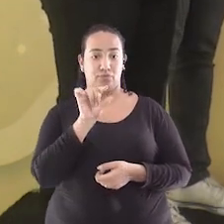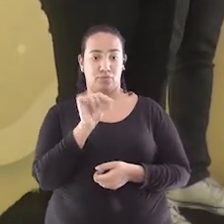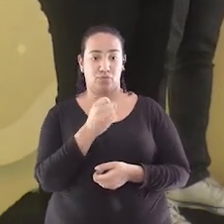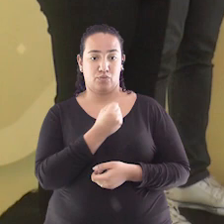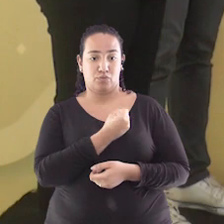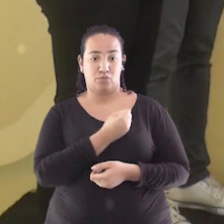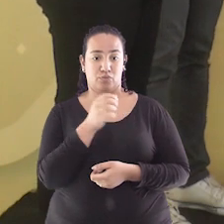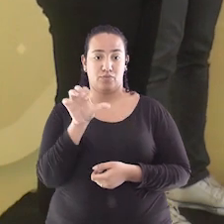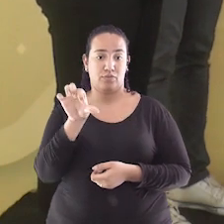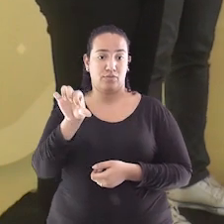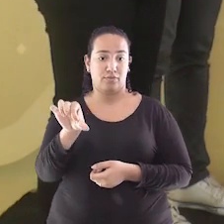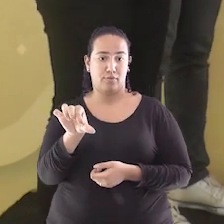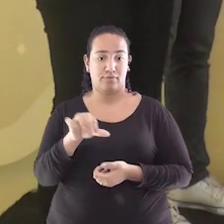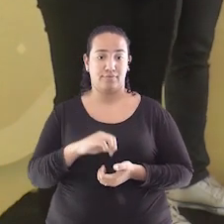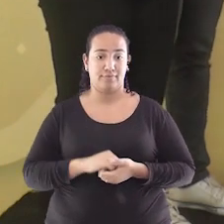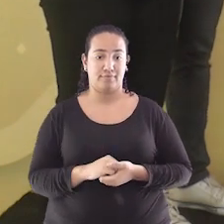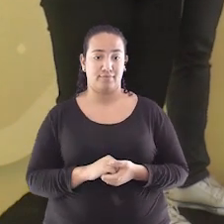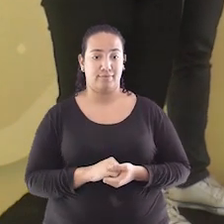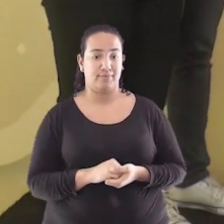9